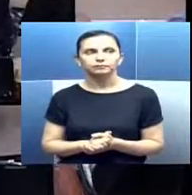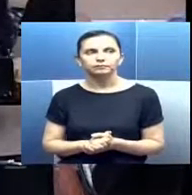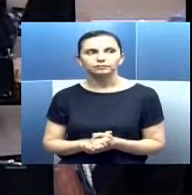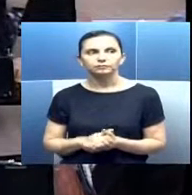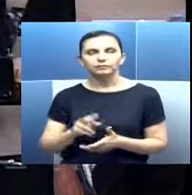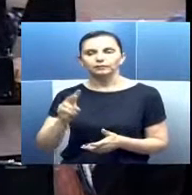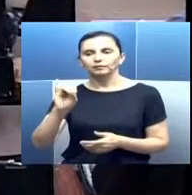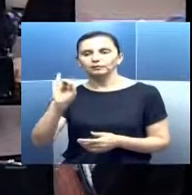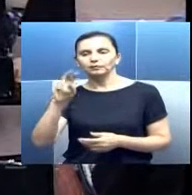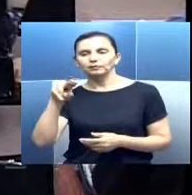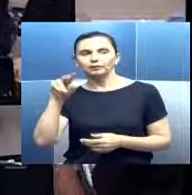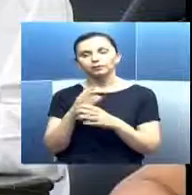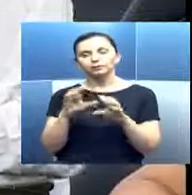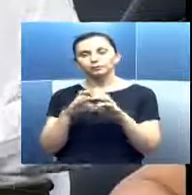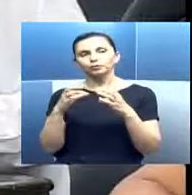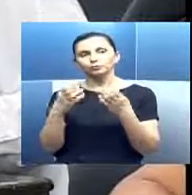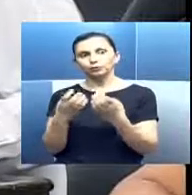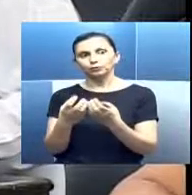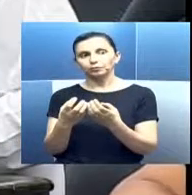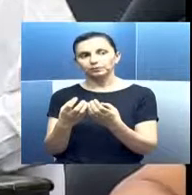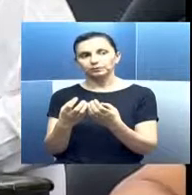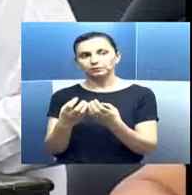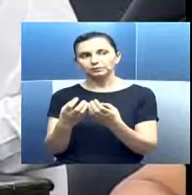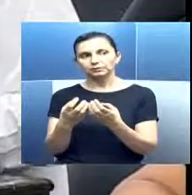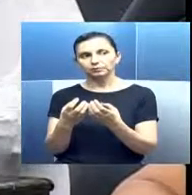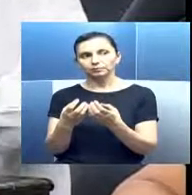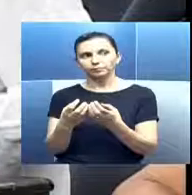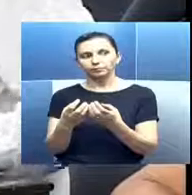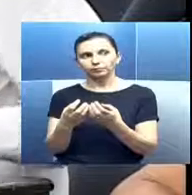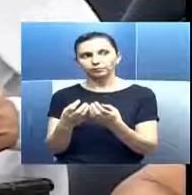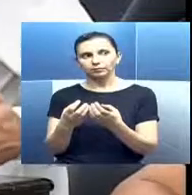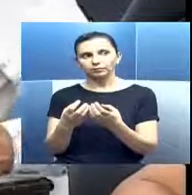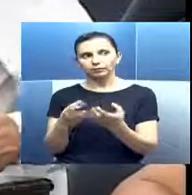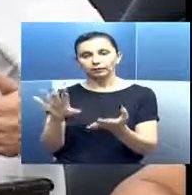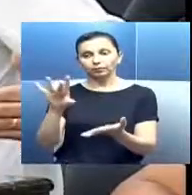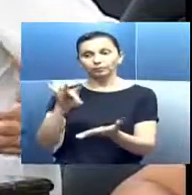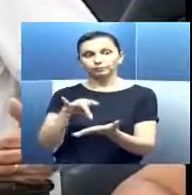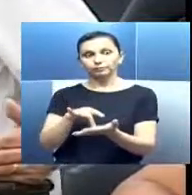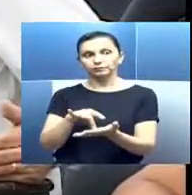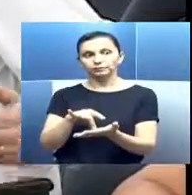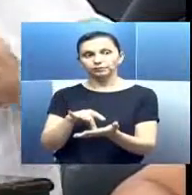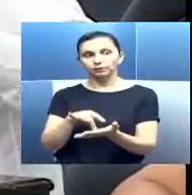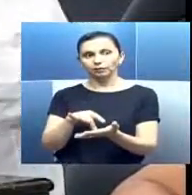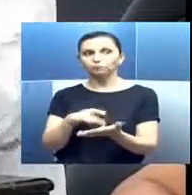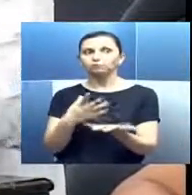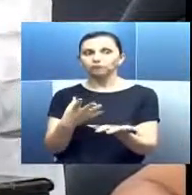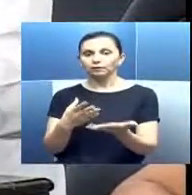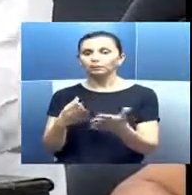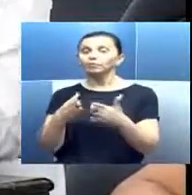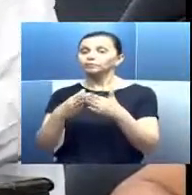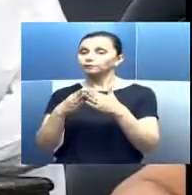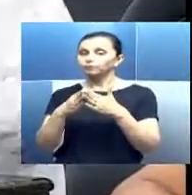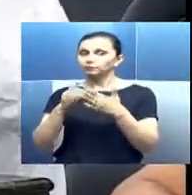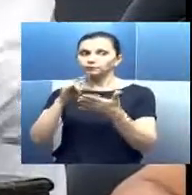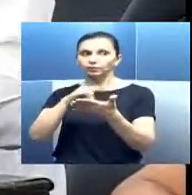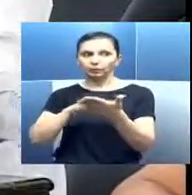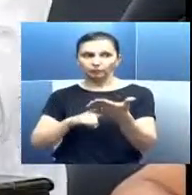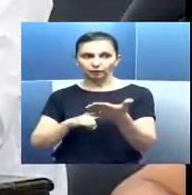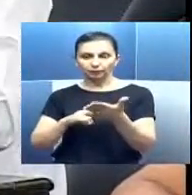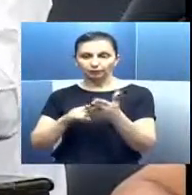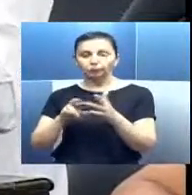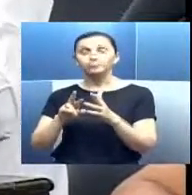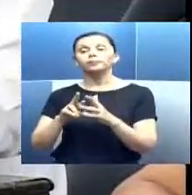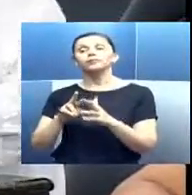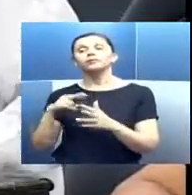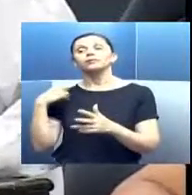todos os parlamentares a gente pode fazer o requerimento e alguns vereadores se unirem e até o prefeito juntamente